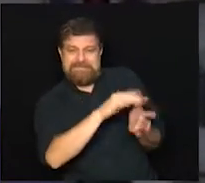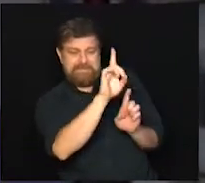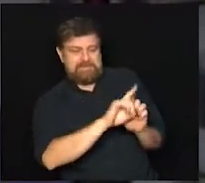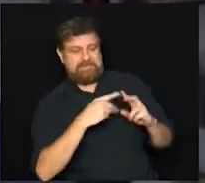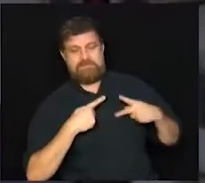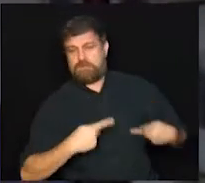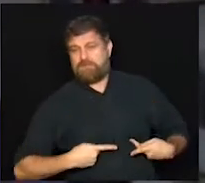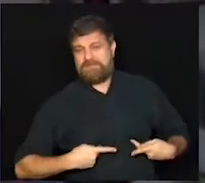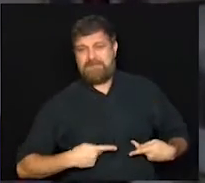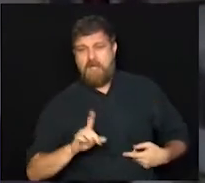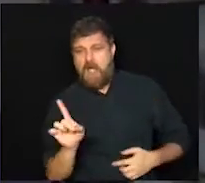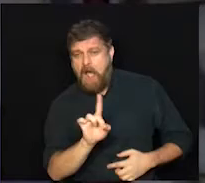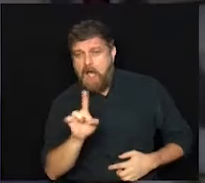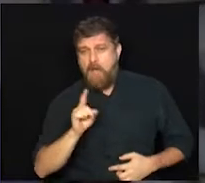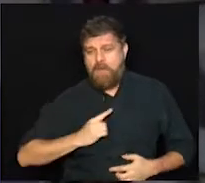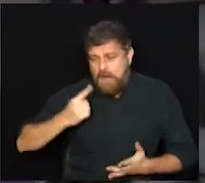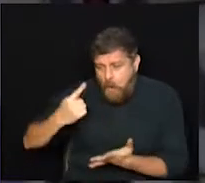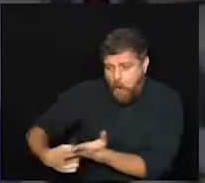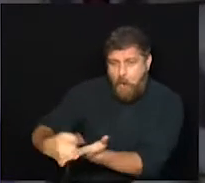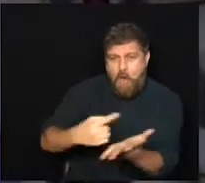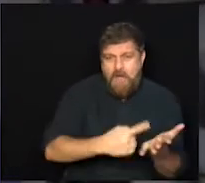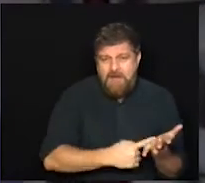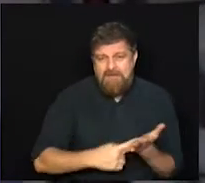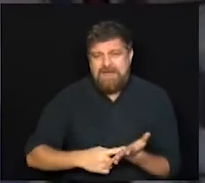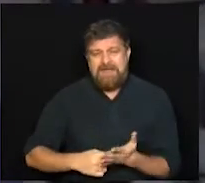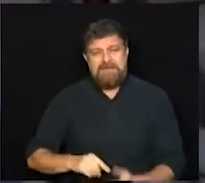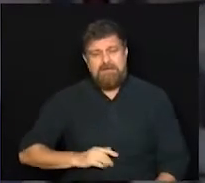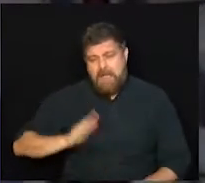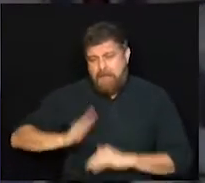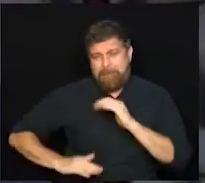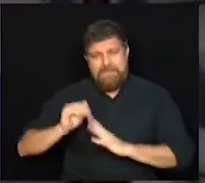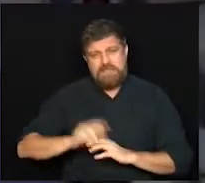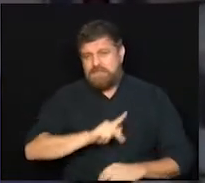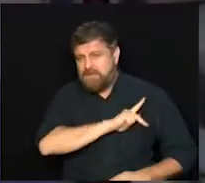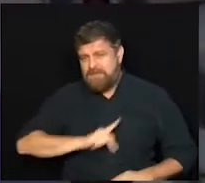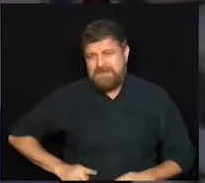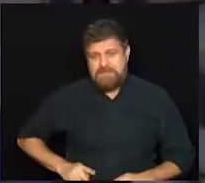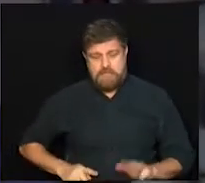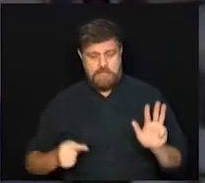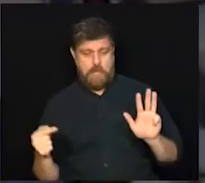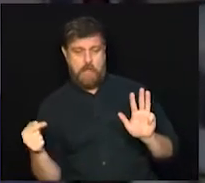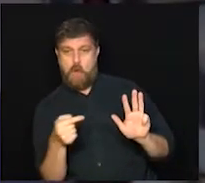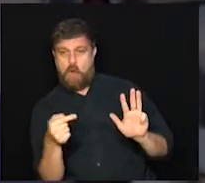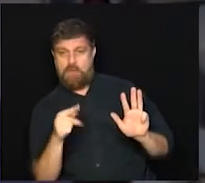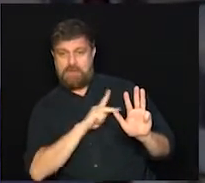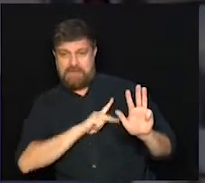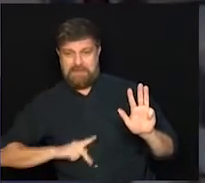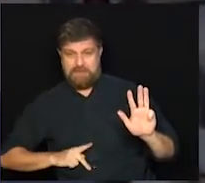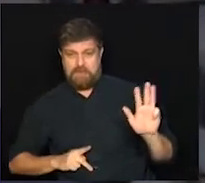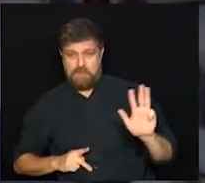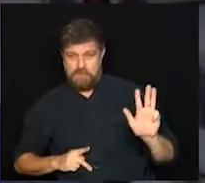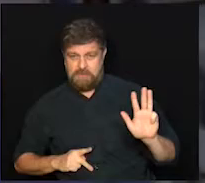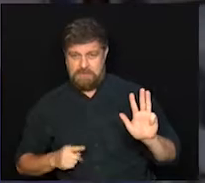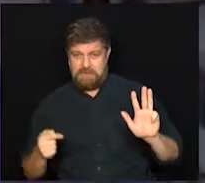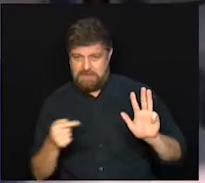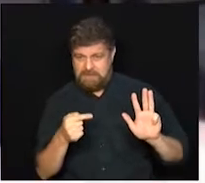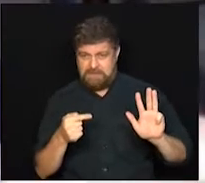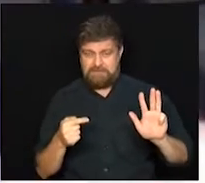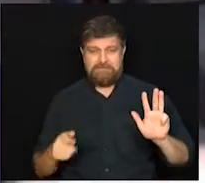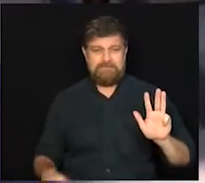Humanos, era um pacto feito com todo o governo do presidente Lula na época, e todos